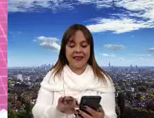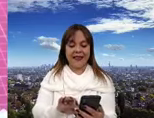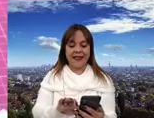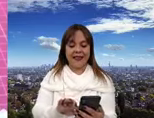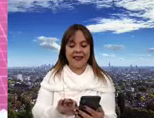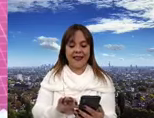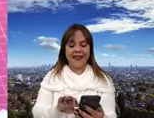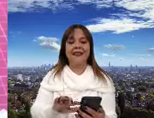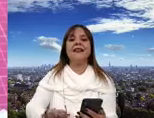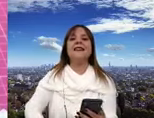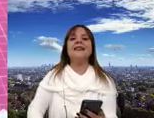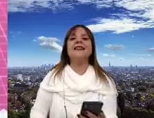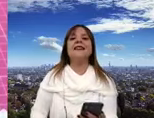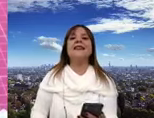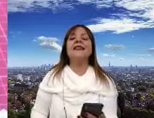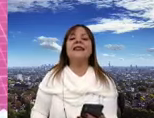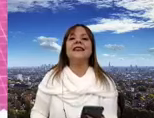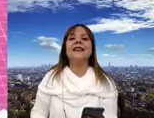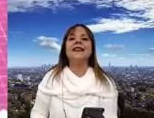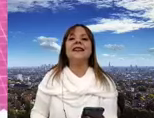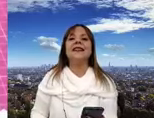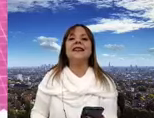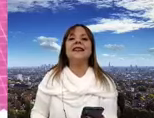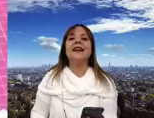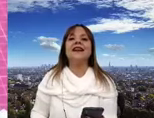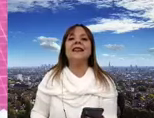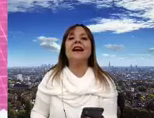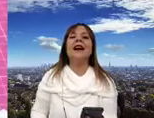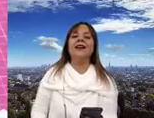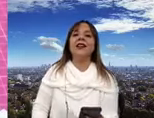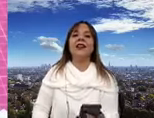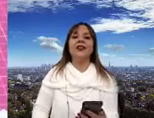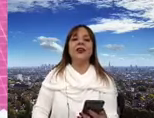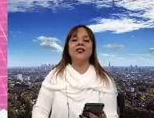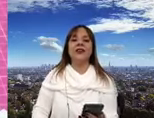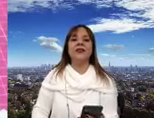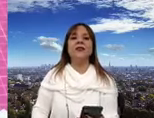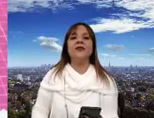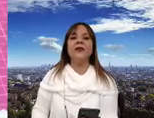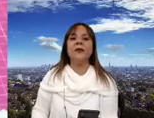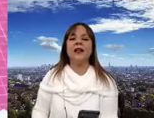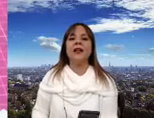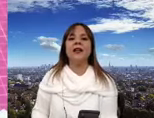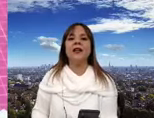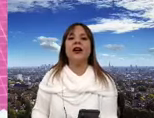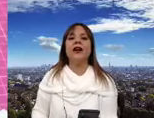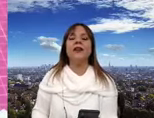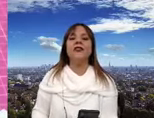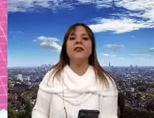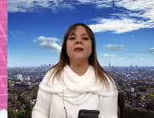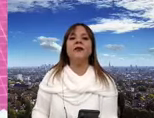também. Aí cola centralizado o focinho, ó. Ai, que lindo! Olha, já tá tomando forma da carinha. Olha lá, já tá prontinha a Sim. carinha.